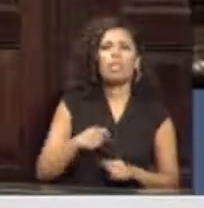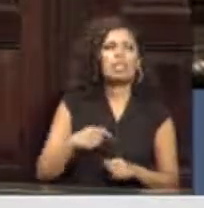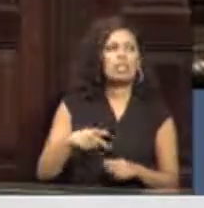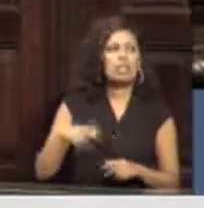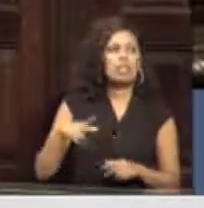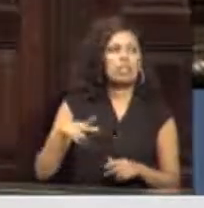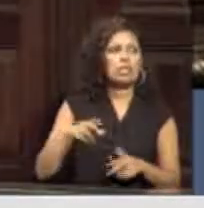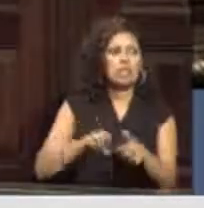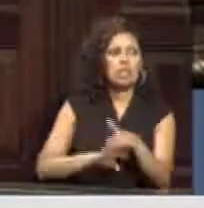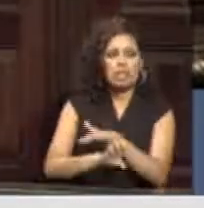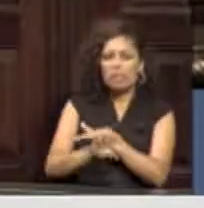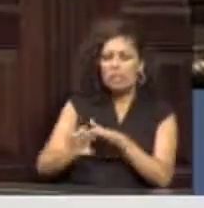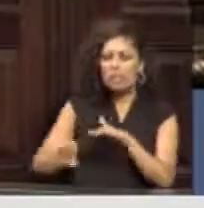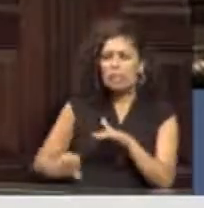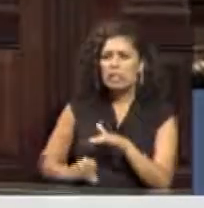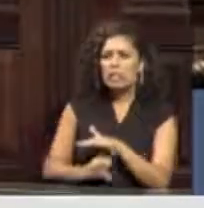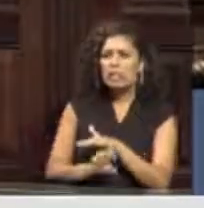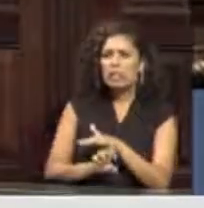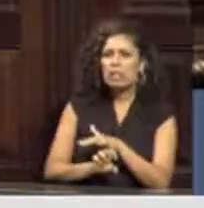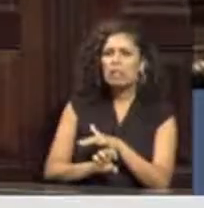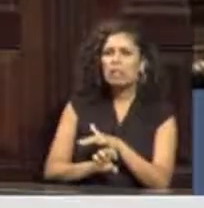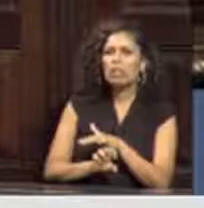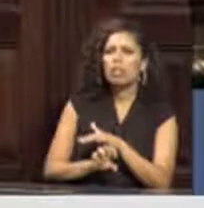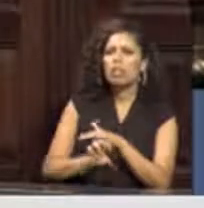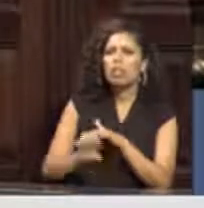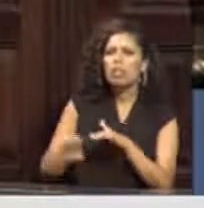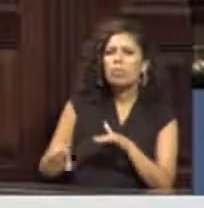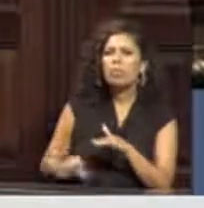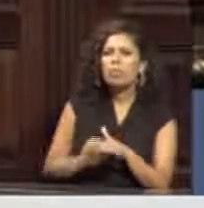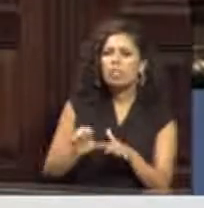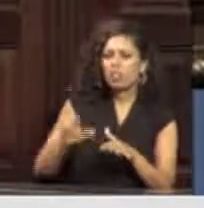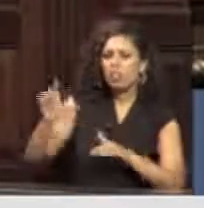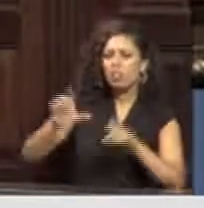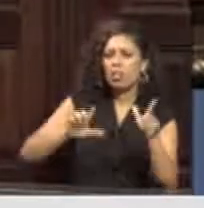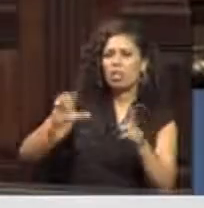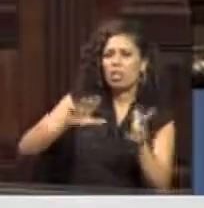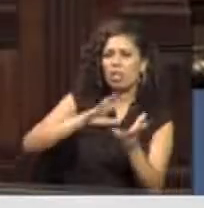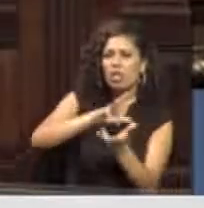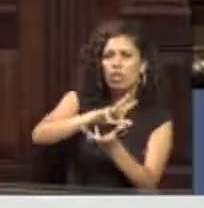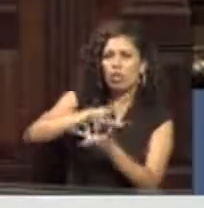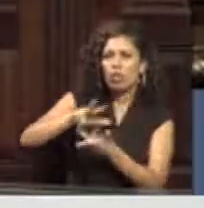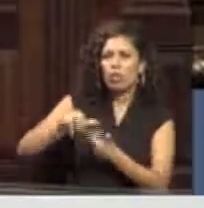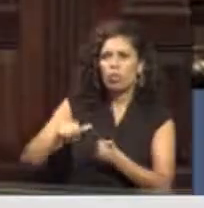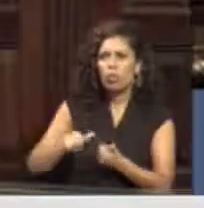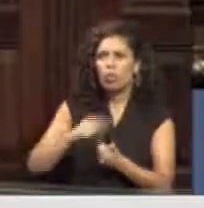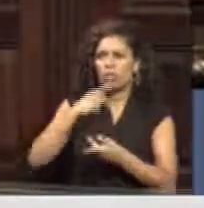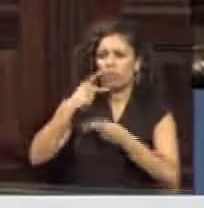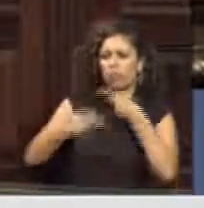como formadora de opinião através da Rede Globo Televisão,